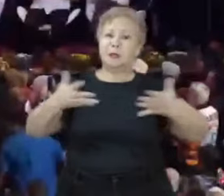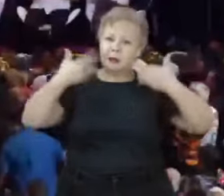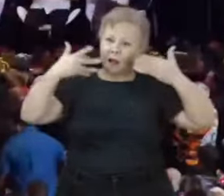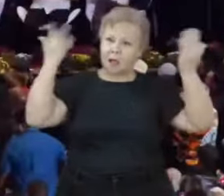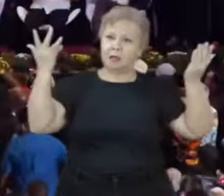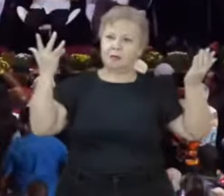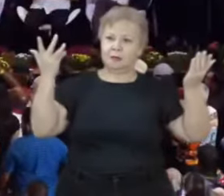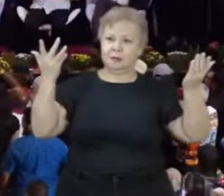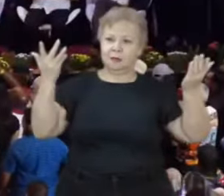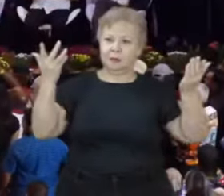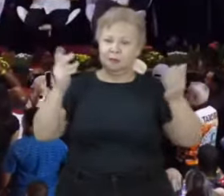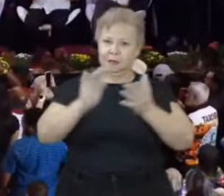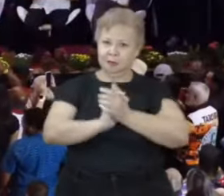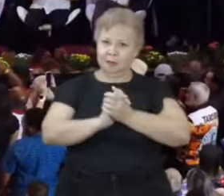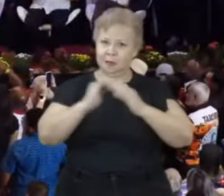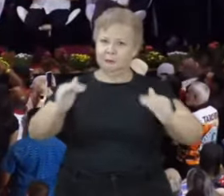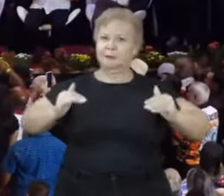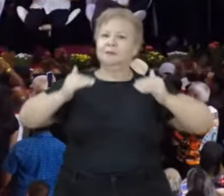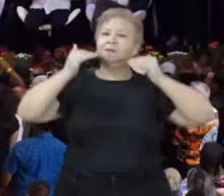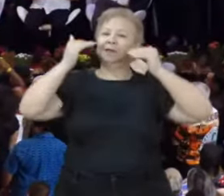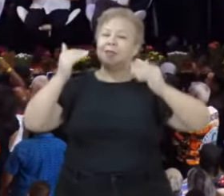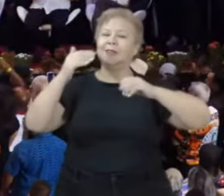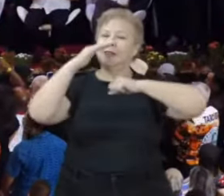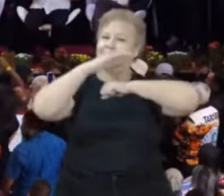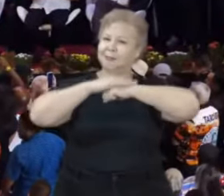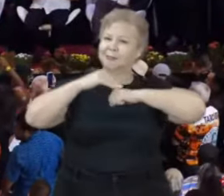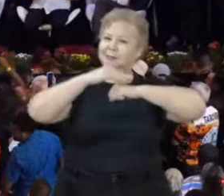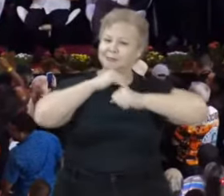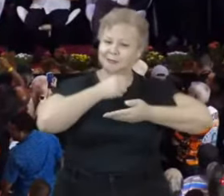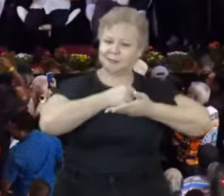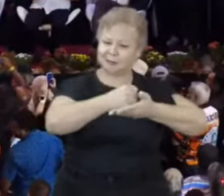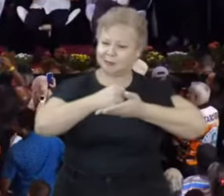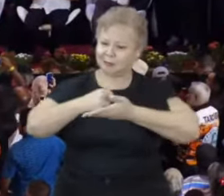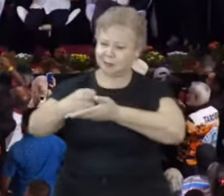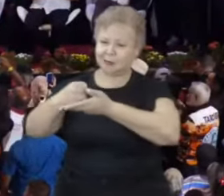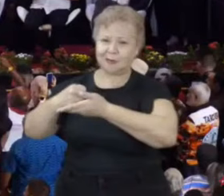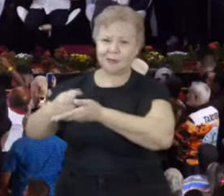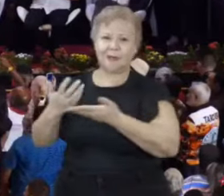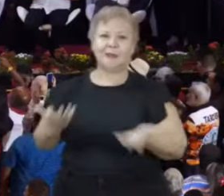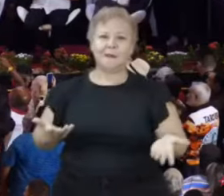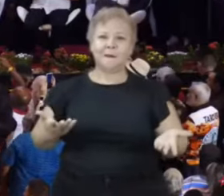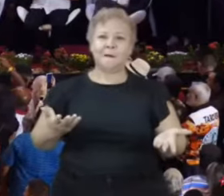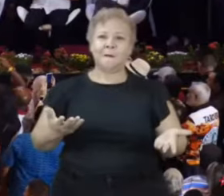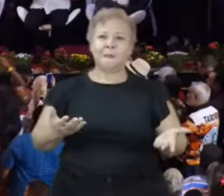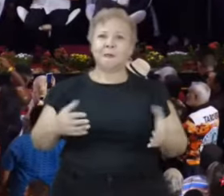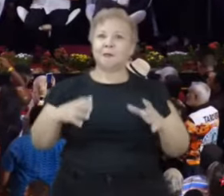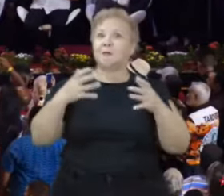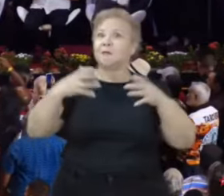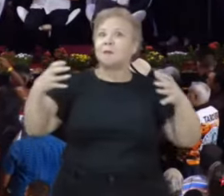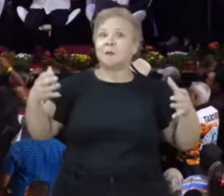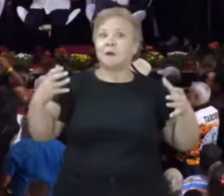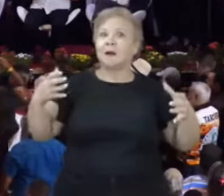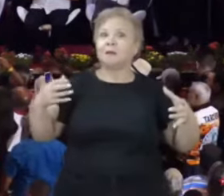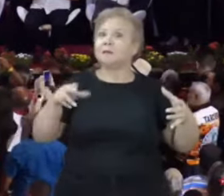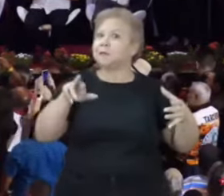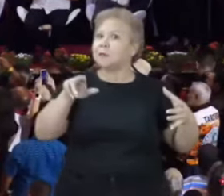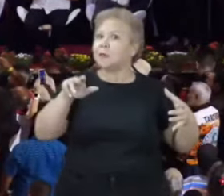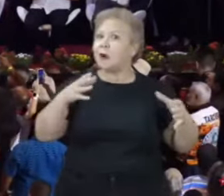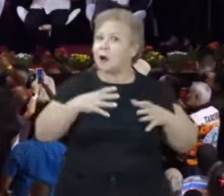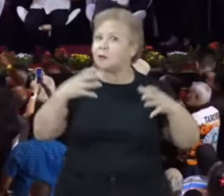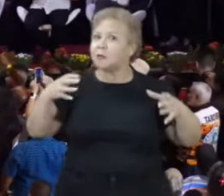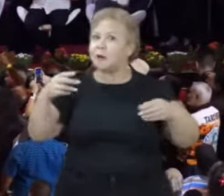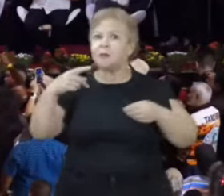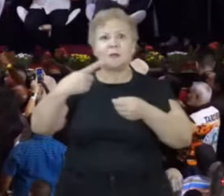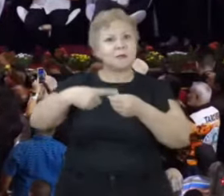De forma altiva, generosa, na dimensão e tamanho da nossa cidade, tamanho do